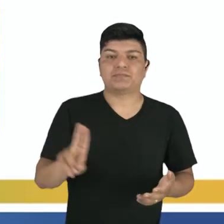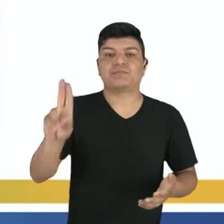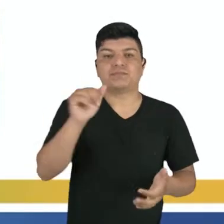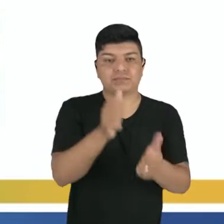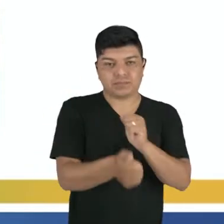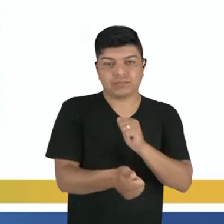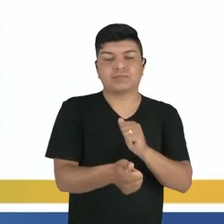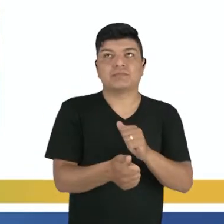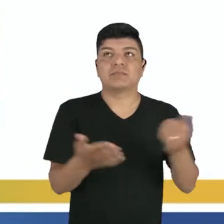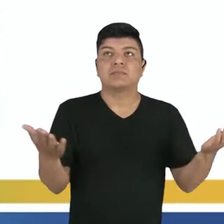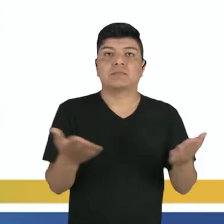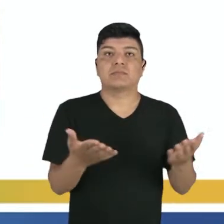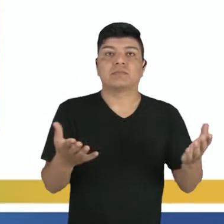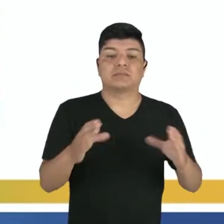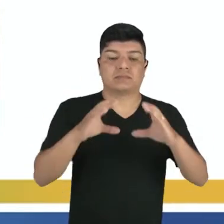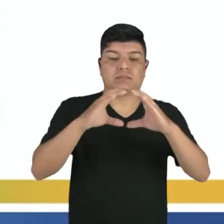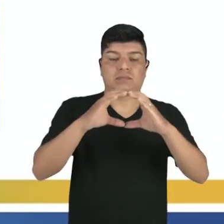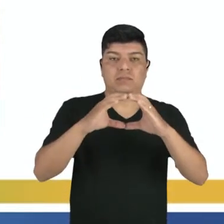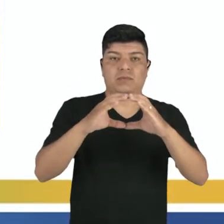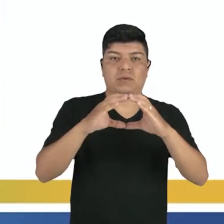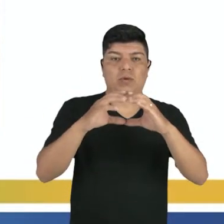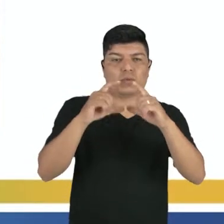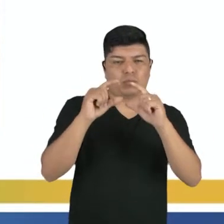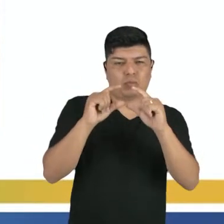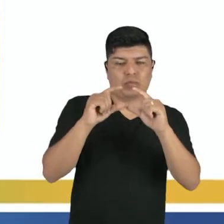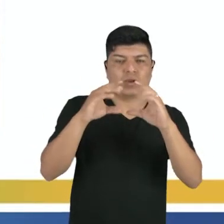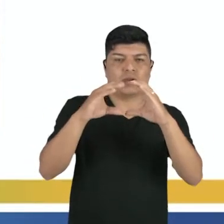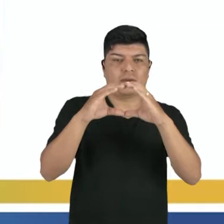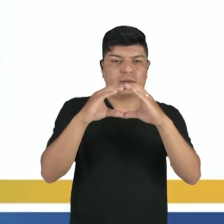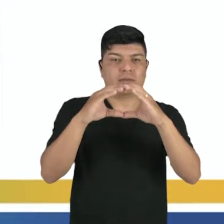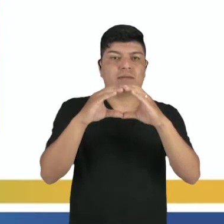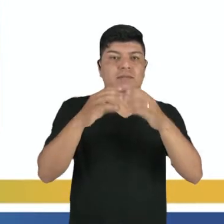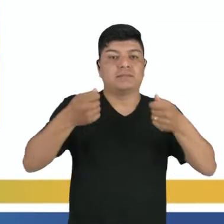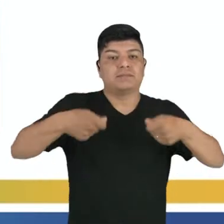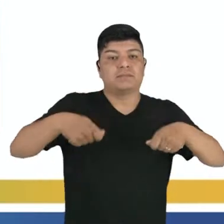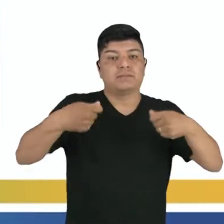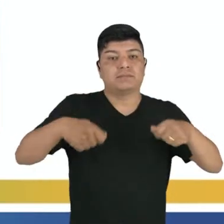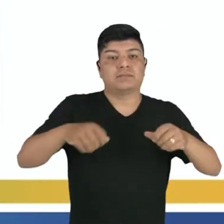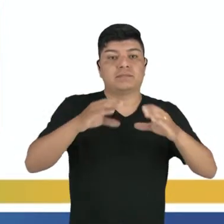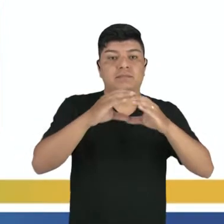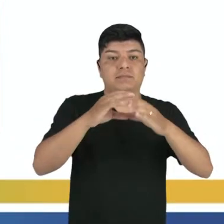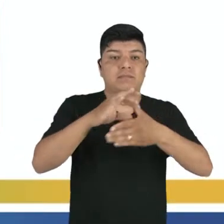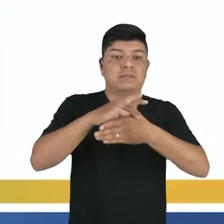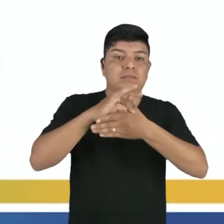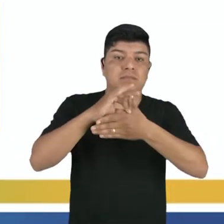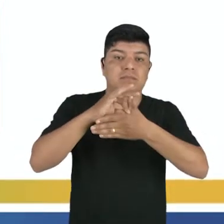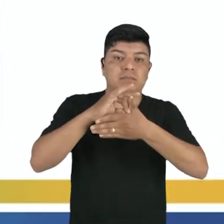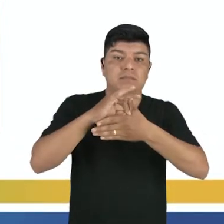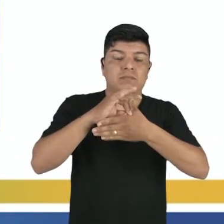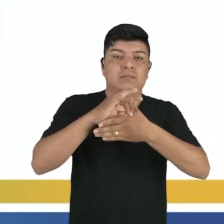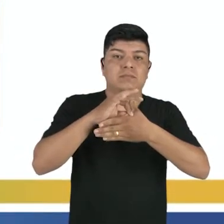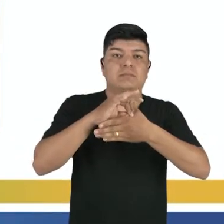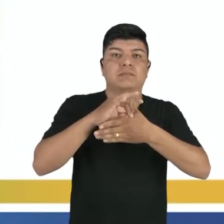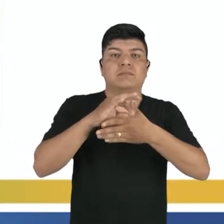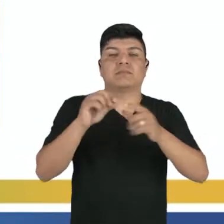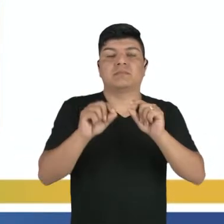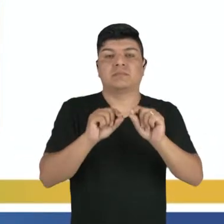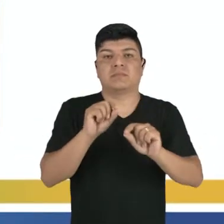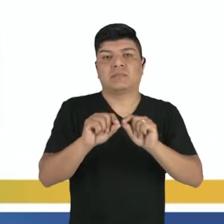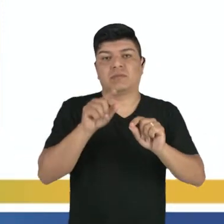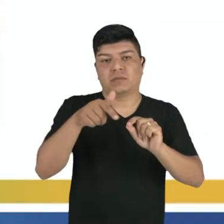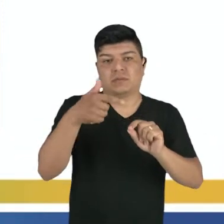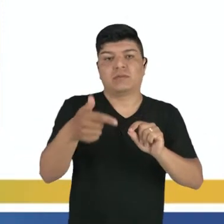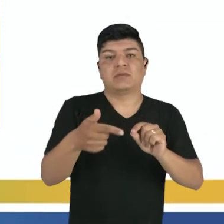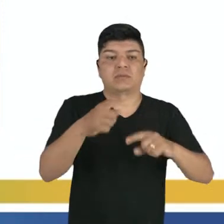objetivo objeto usado né é uma bola pequena que deve ser Obrigatoriamente feita de couro de outro material sintético